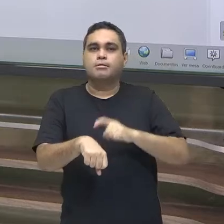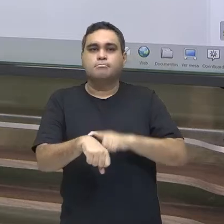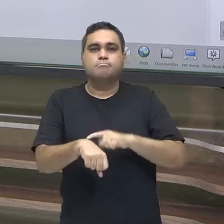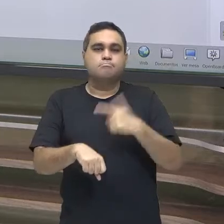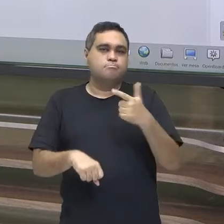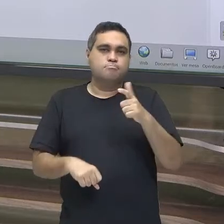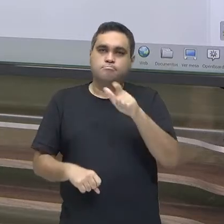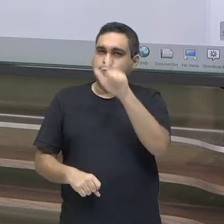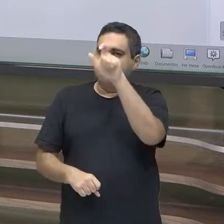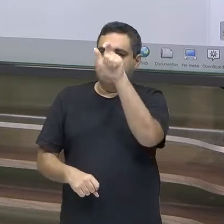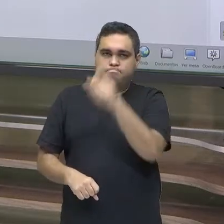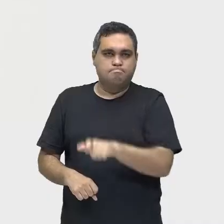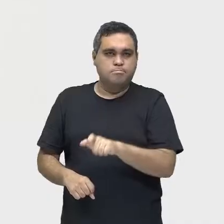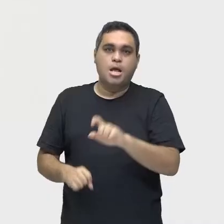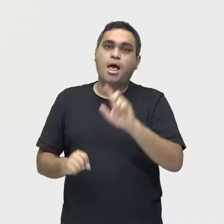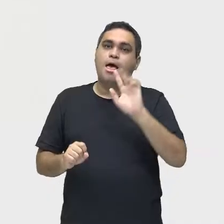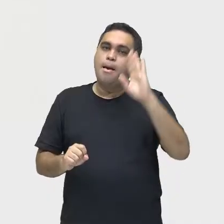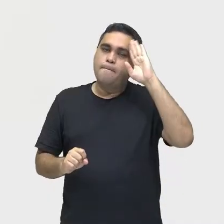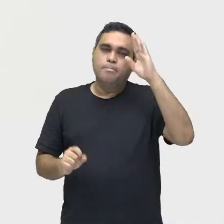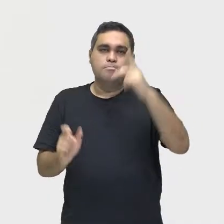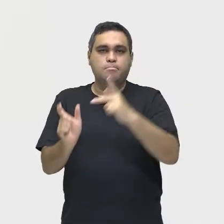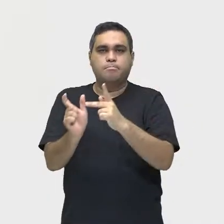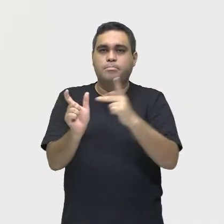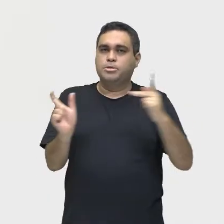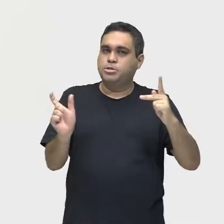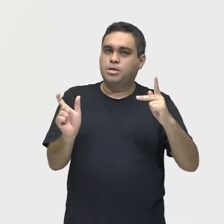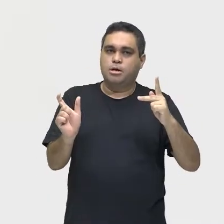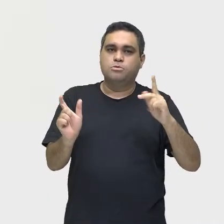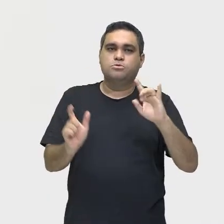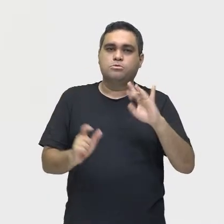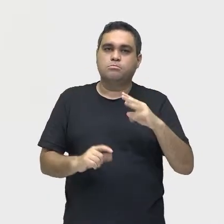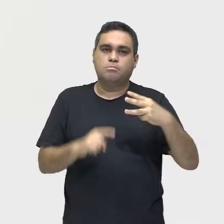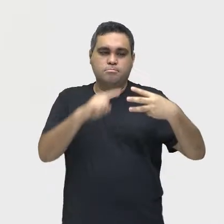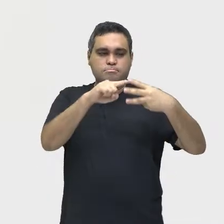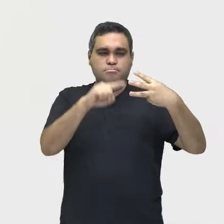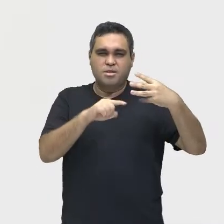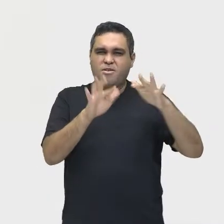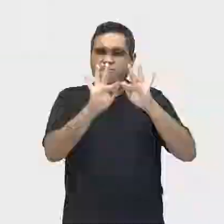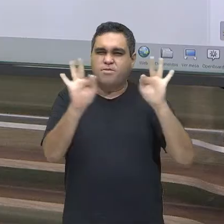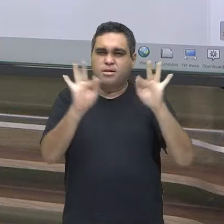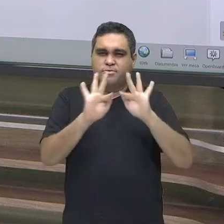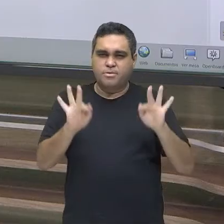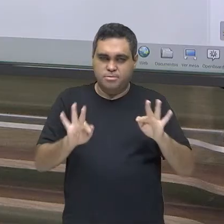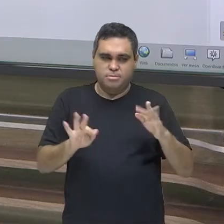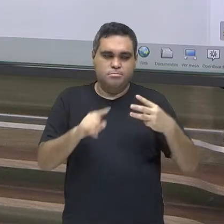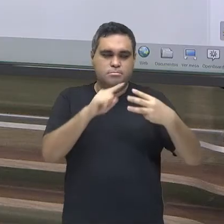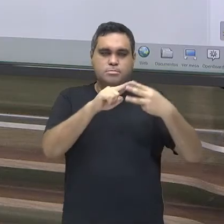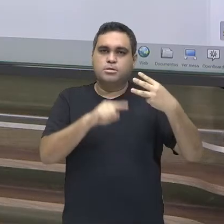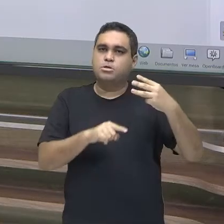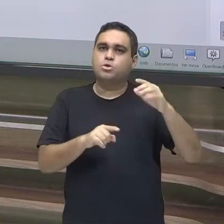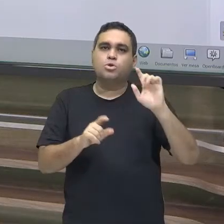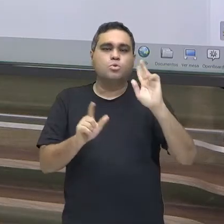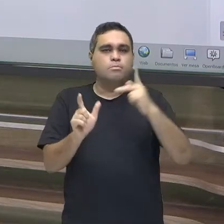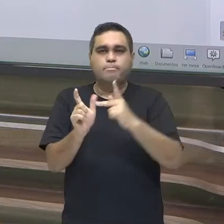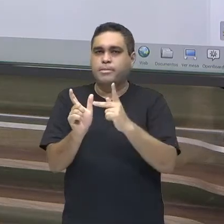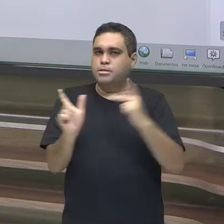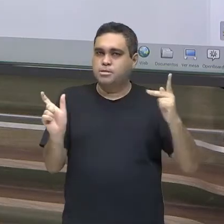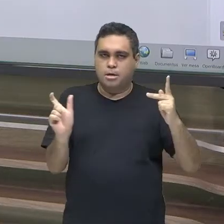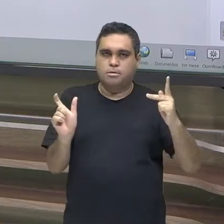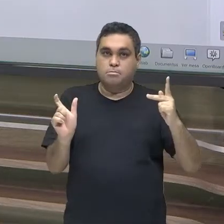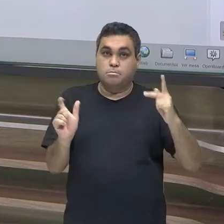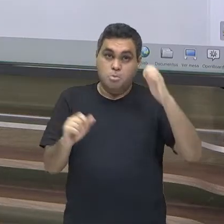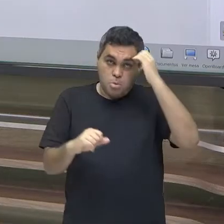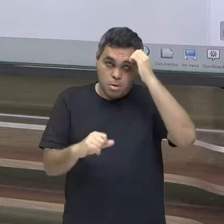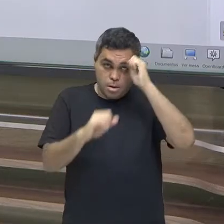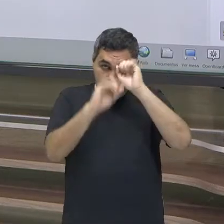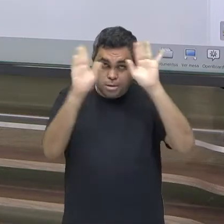um predicado, assim como nessas 3 frases. Só temos o predicado, não possuímos sujeito. Gente, isso ficou claro